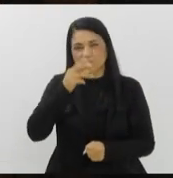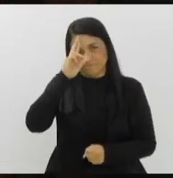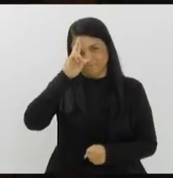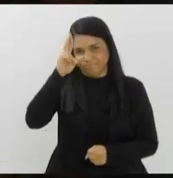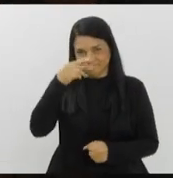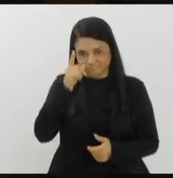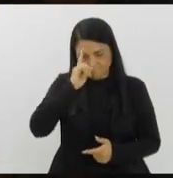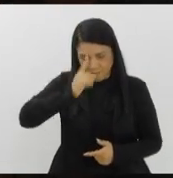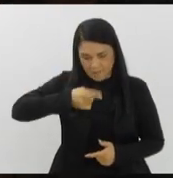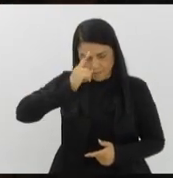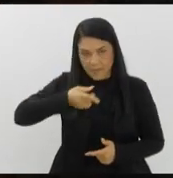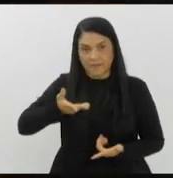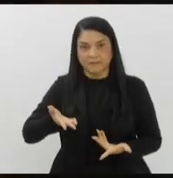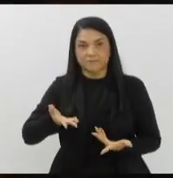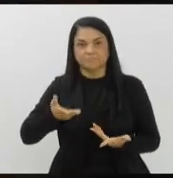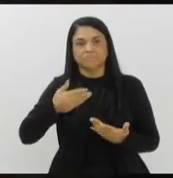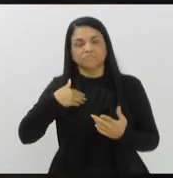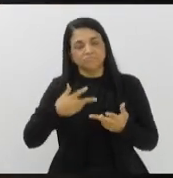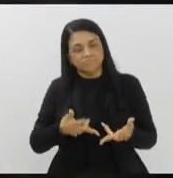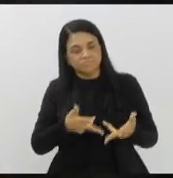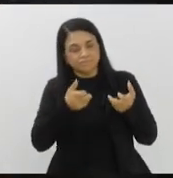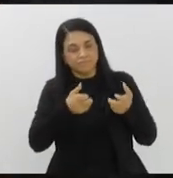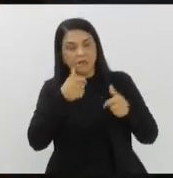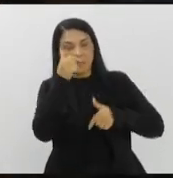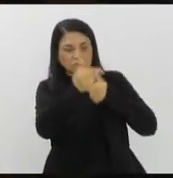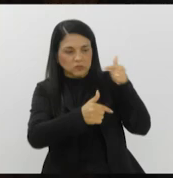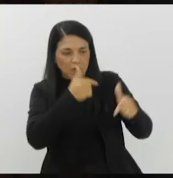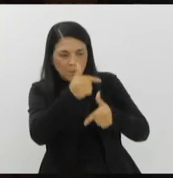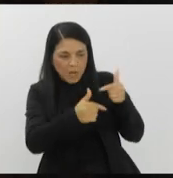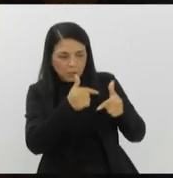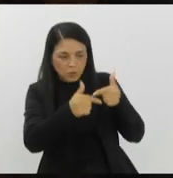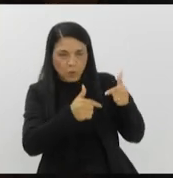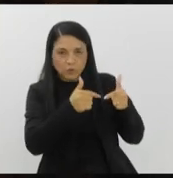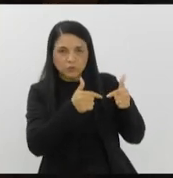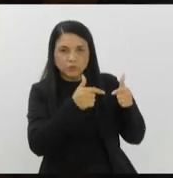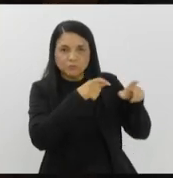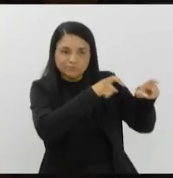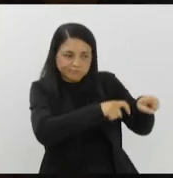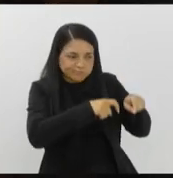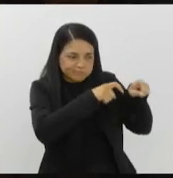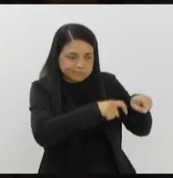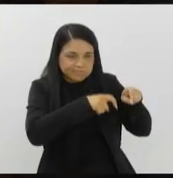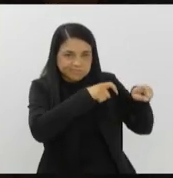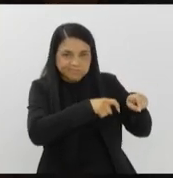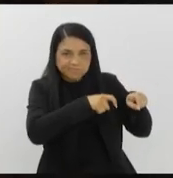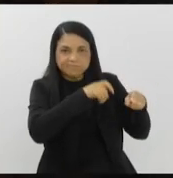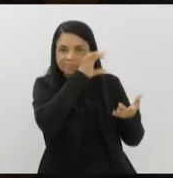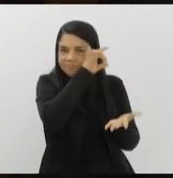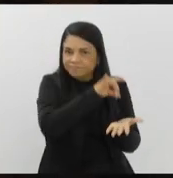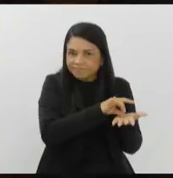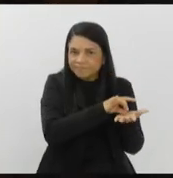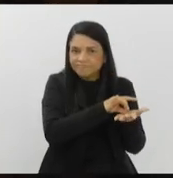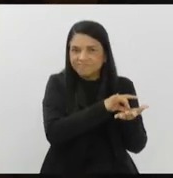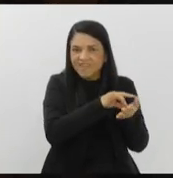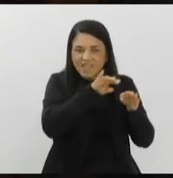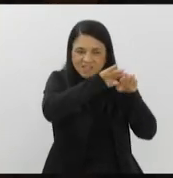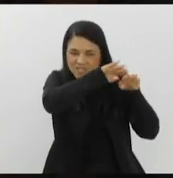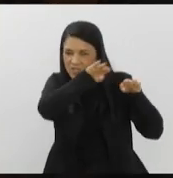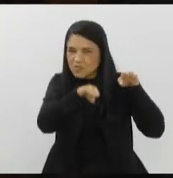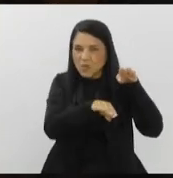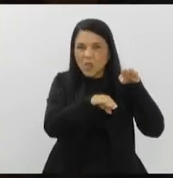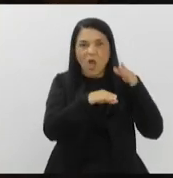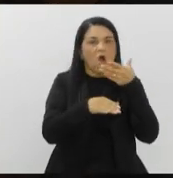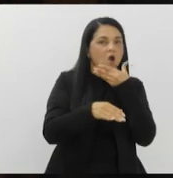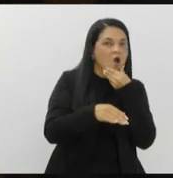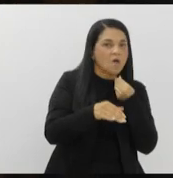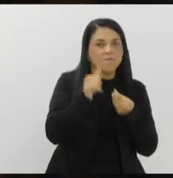a gente olha para a realidade dos trabalhadores rurais, infelizmente, a gente vê que essas desigualdades se reproduzem de uma